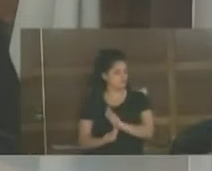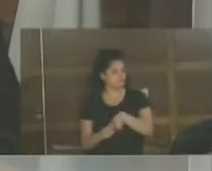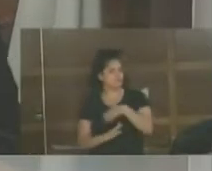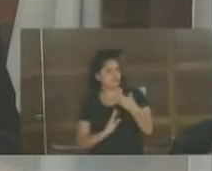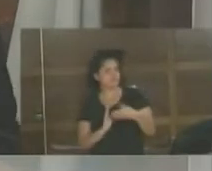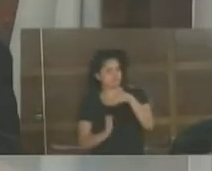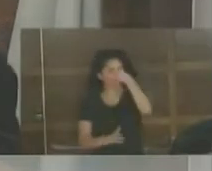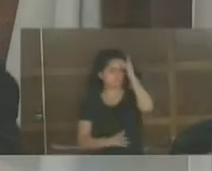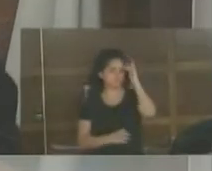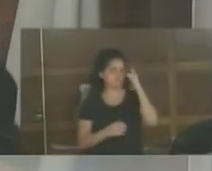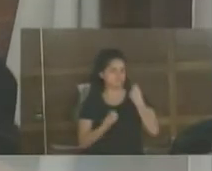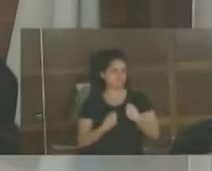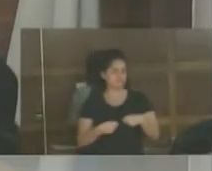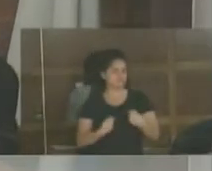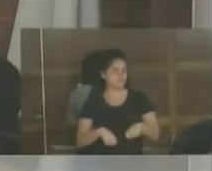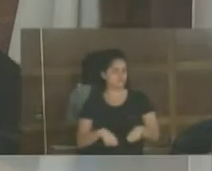precisam.